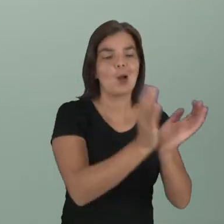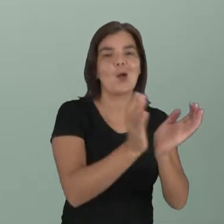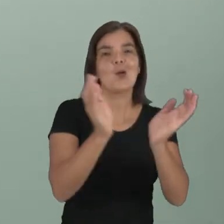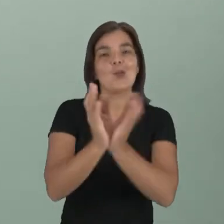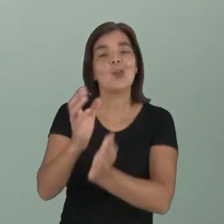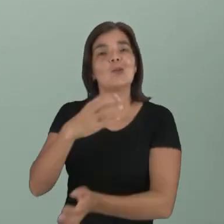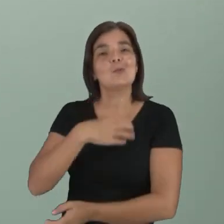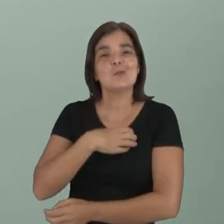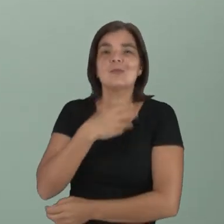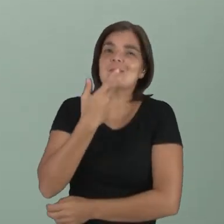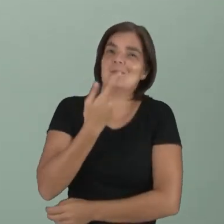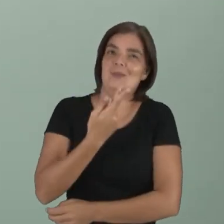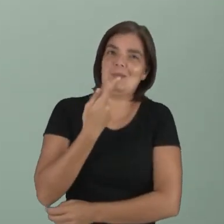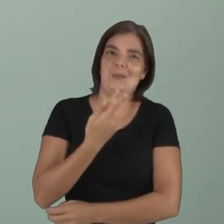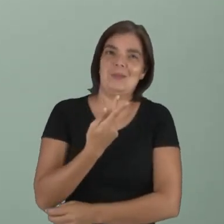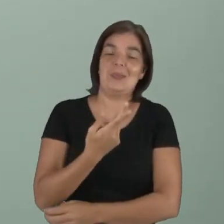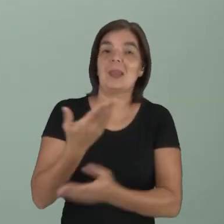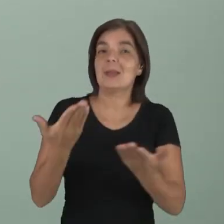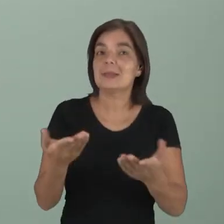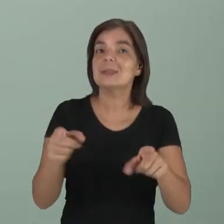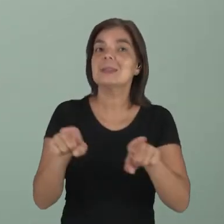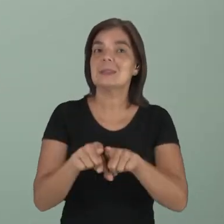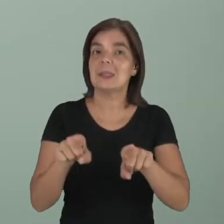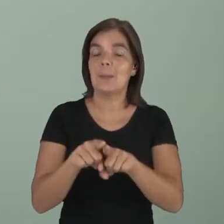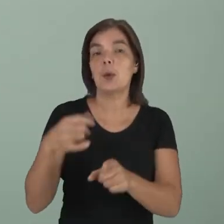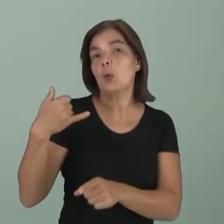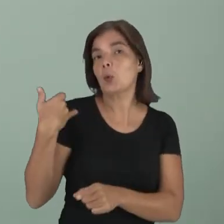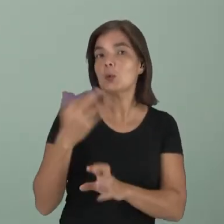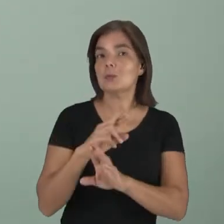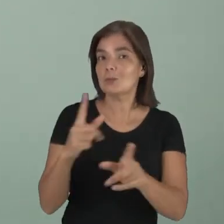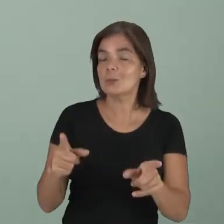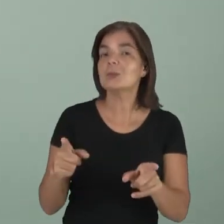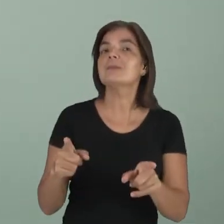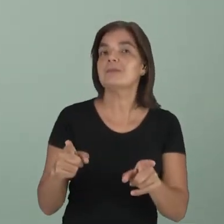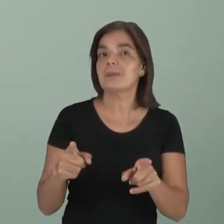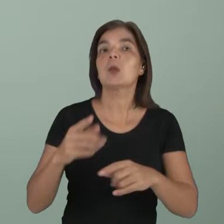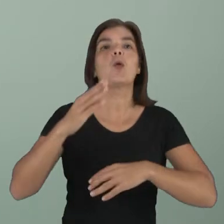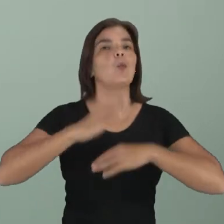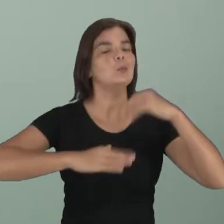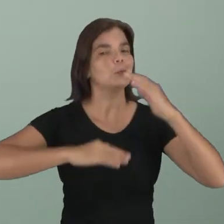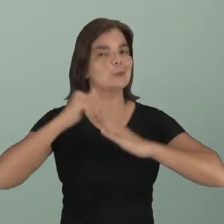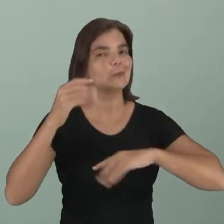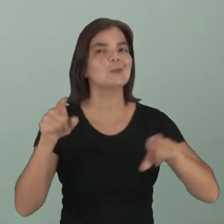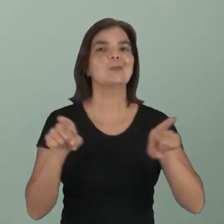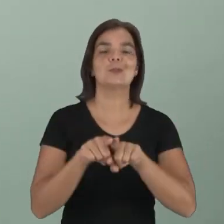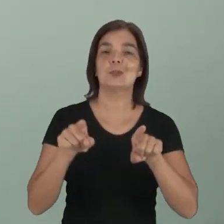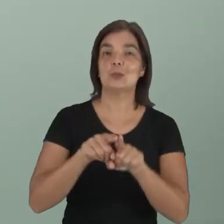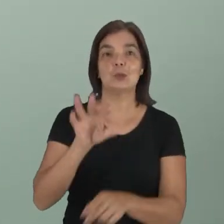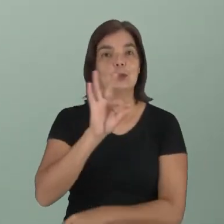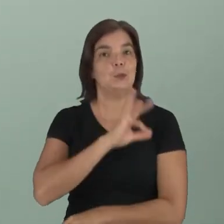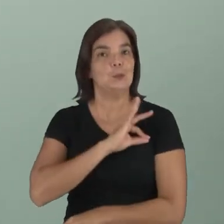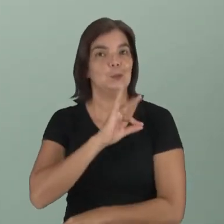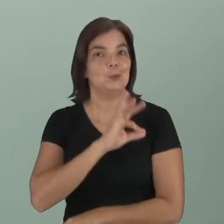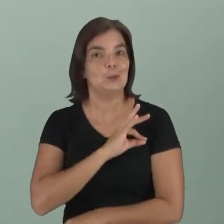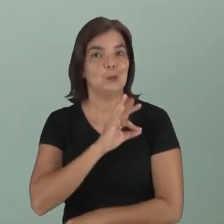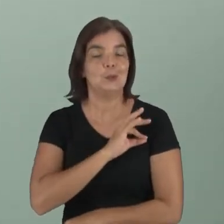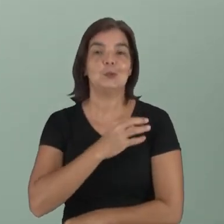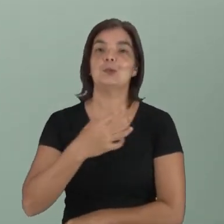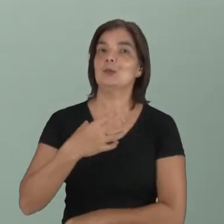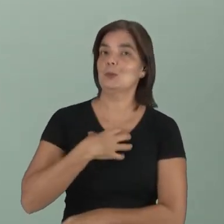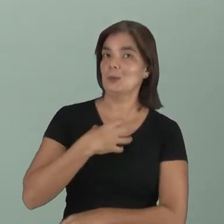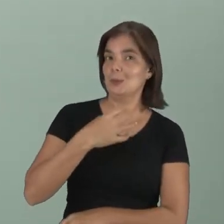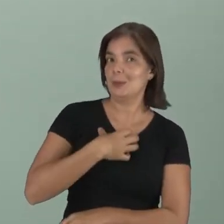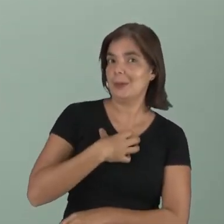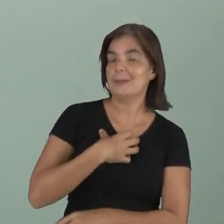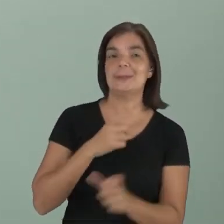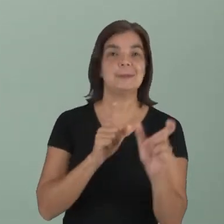sua maneira de falar. Assim como idades diferentes, também profissões diferentes. Os policiais têm os seus